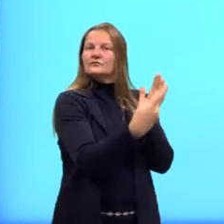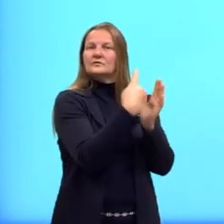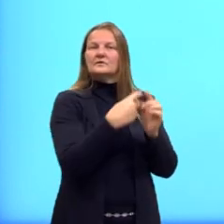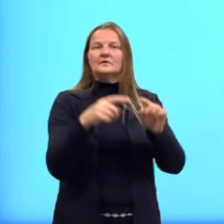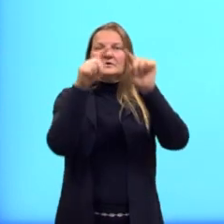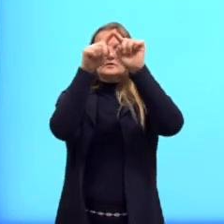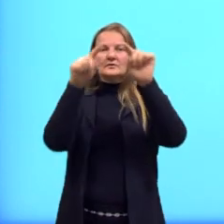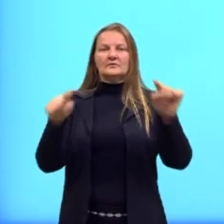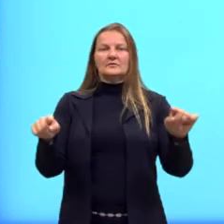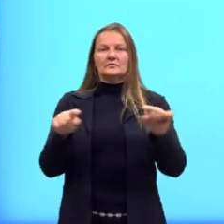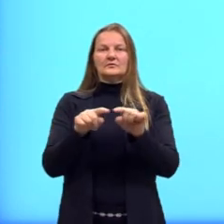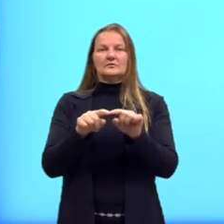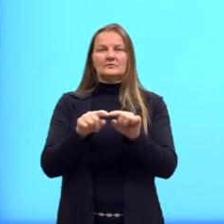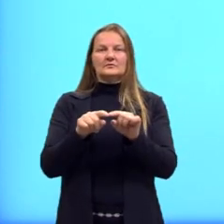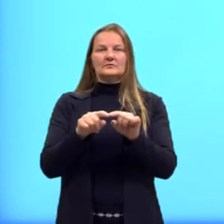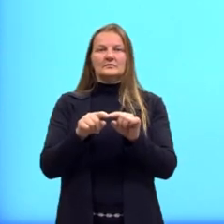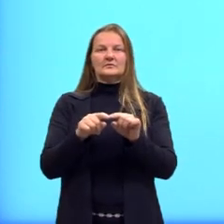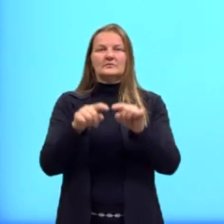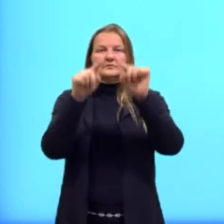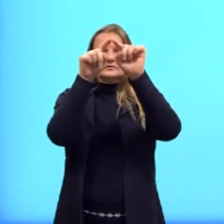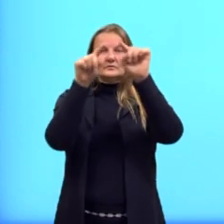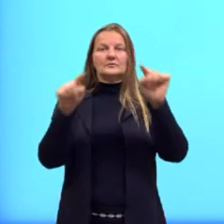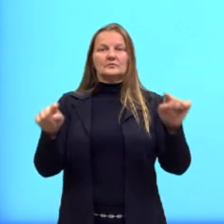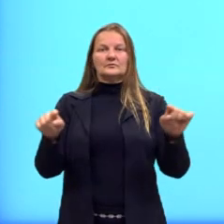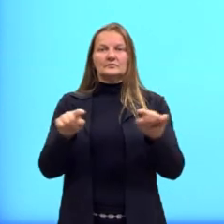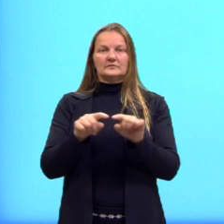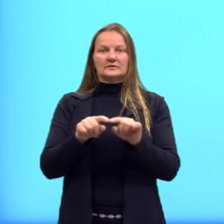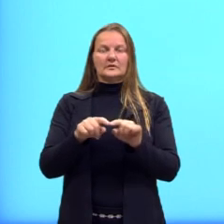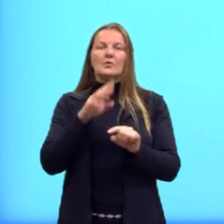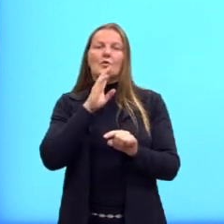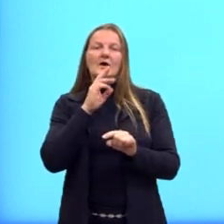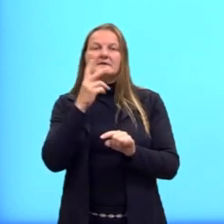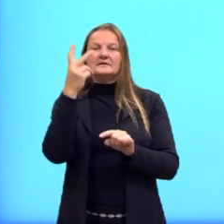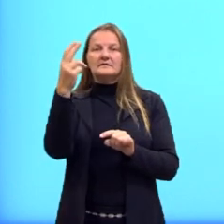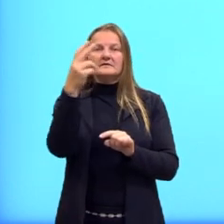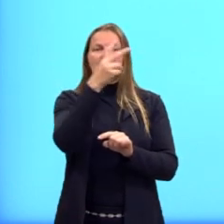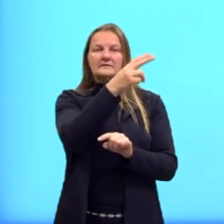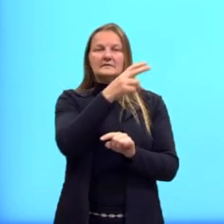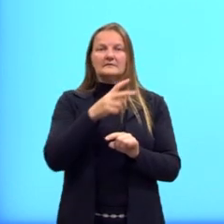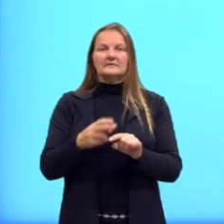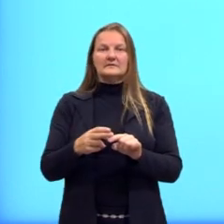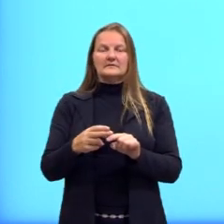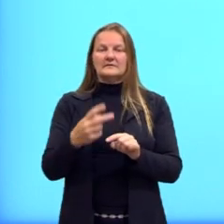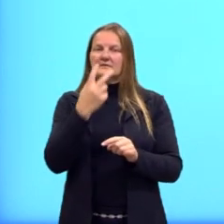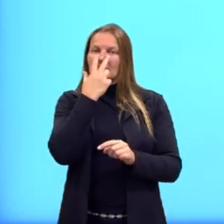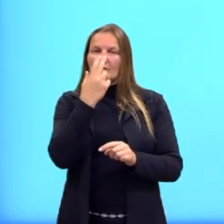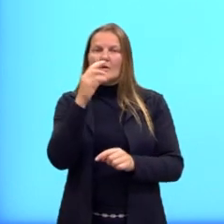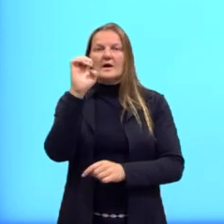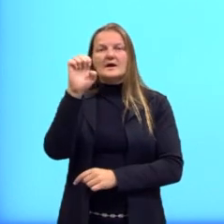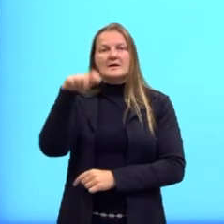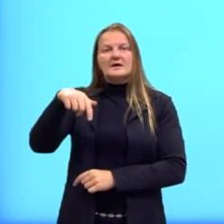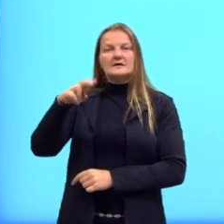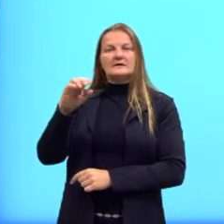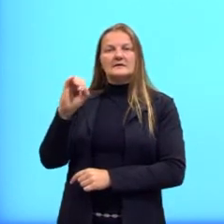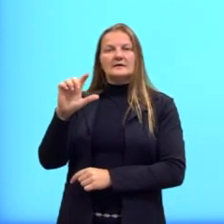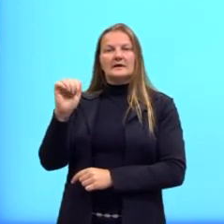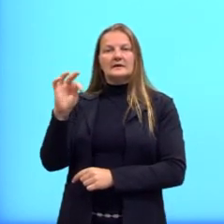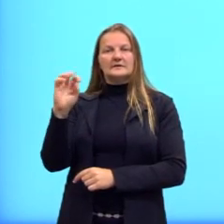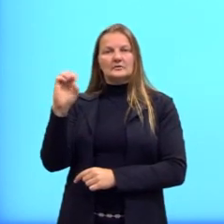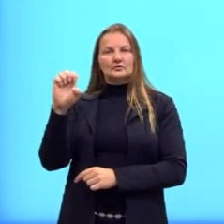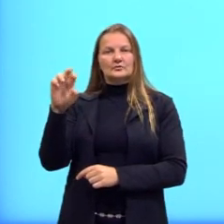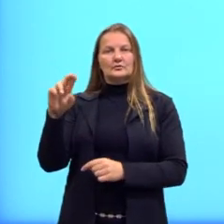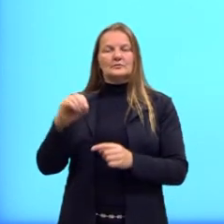temos então o triângulo esse triângulo nós conhecemos como triângulo equilátero lados com a mesma medida